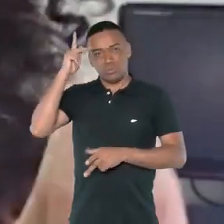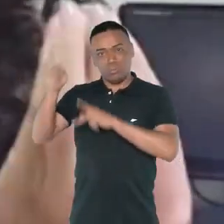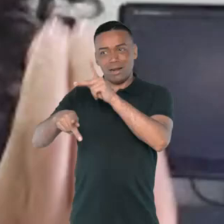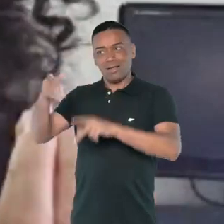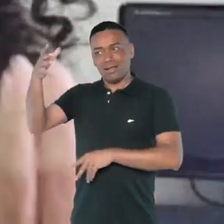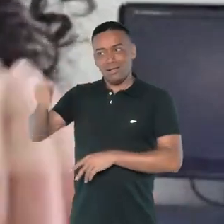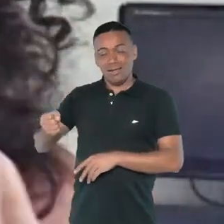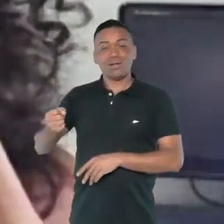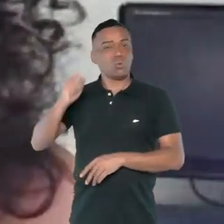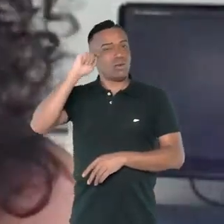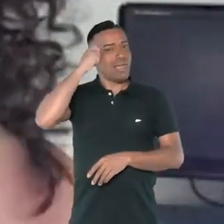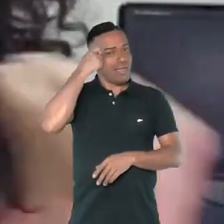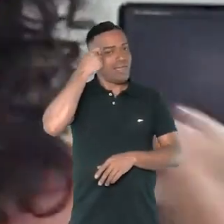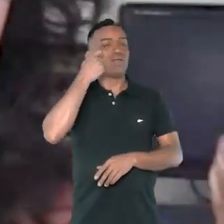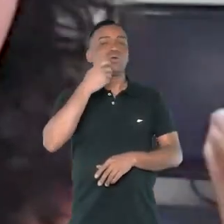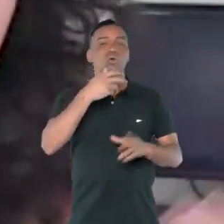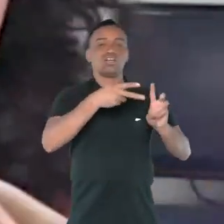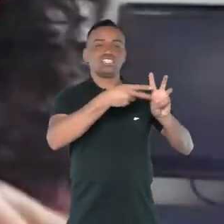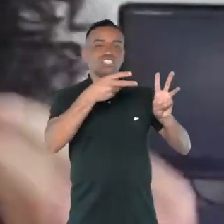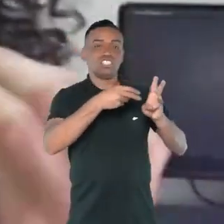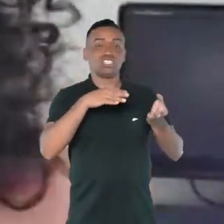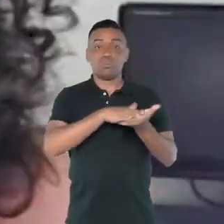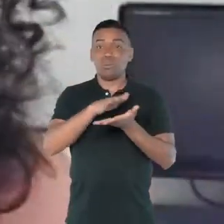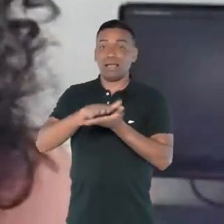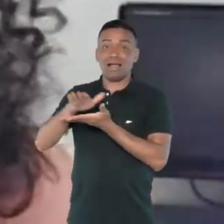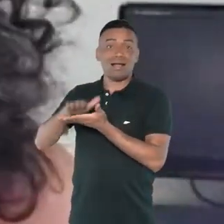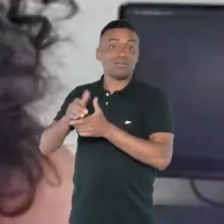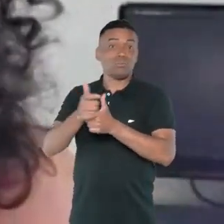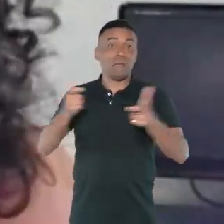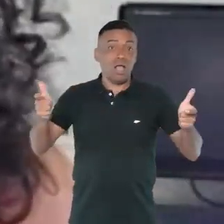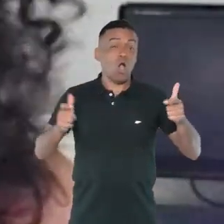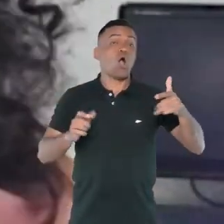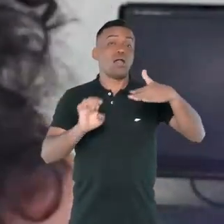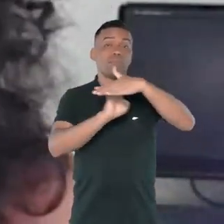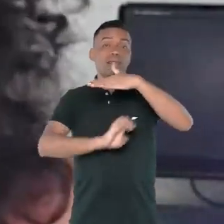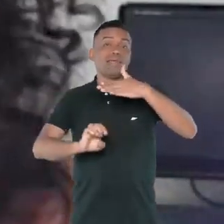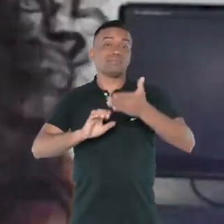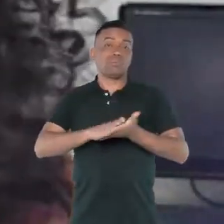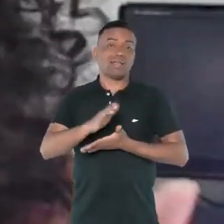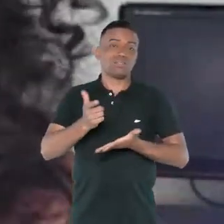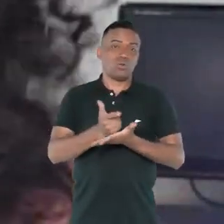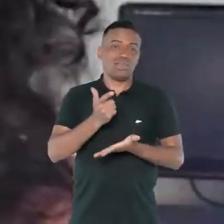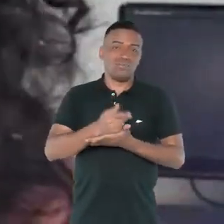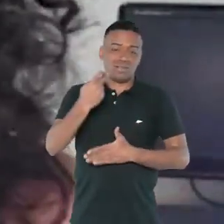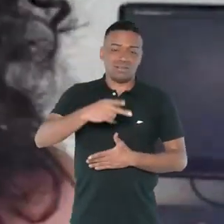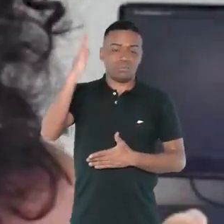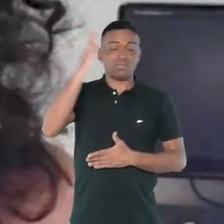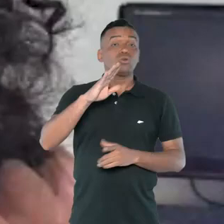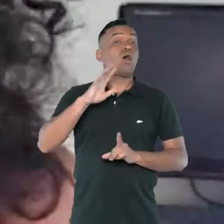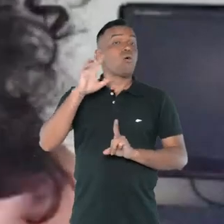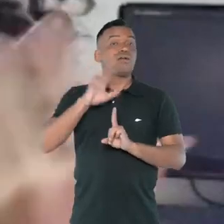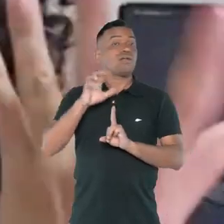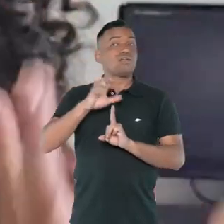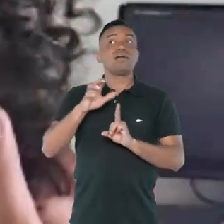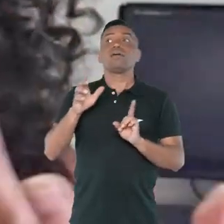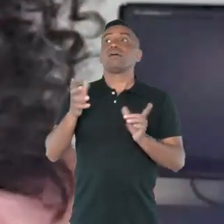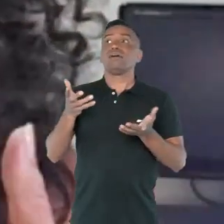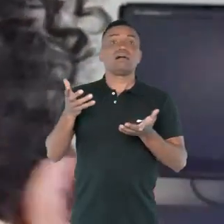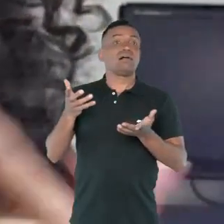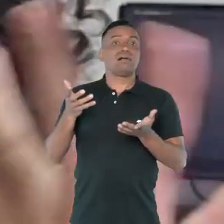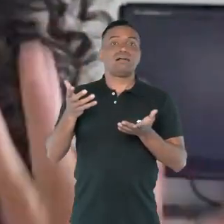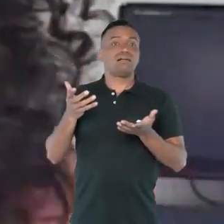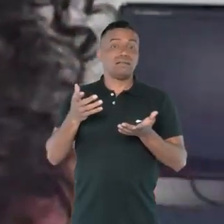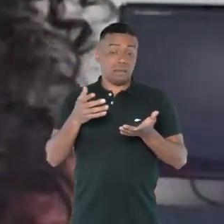numérica mesmo? Qual a porcentagem de escritores brancos, negros, indígenas, amarelos publicados numa grande editora no Brasil? A quem